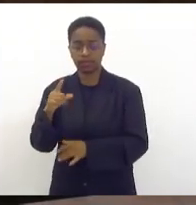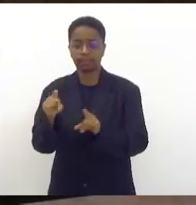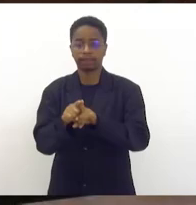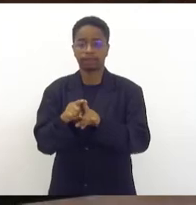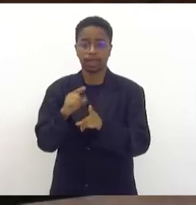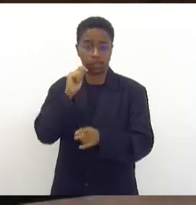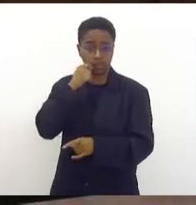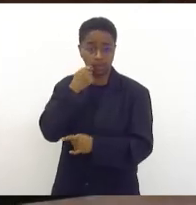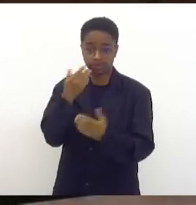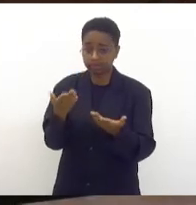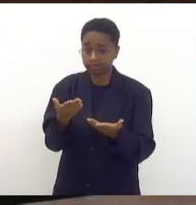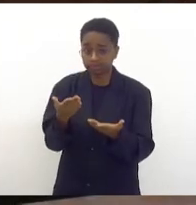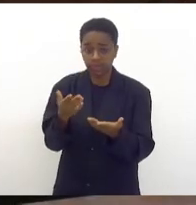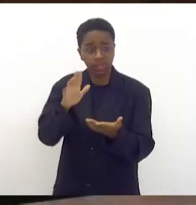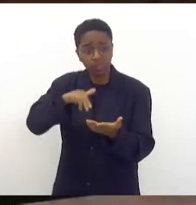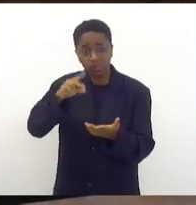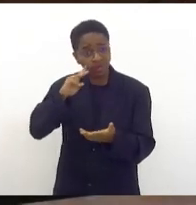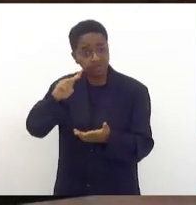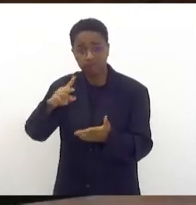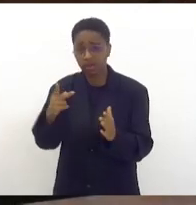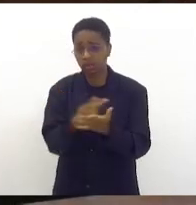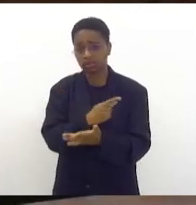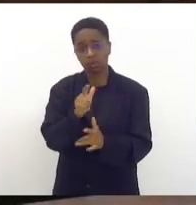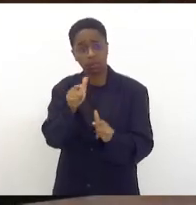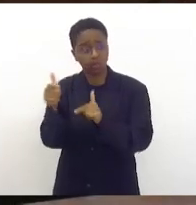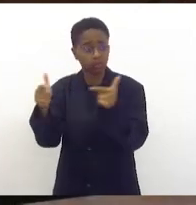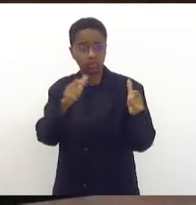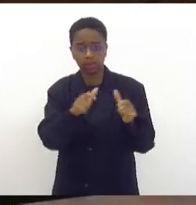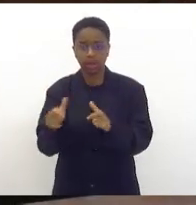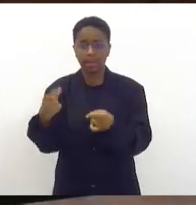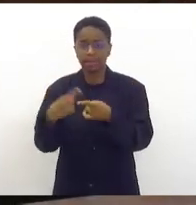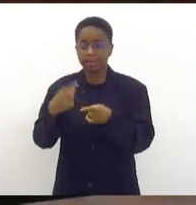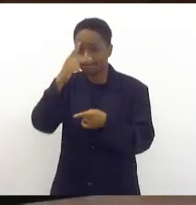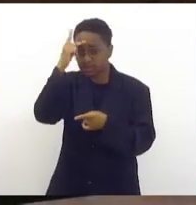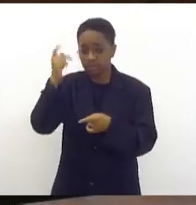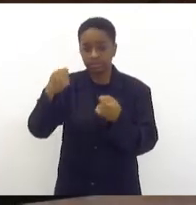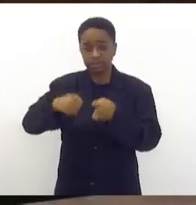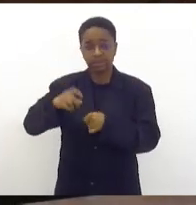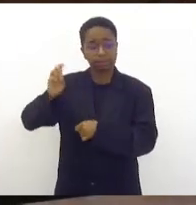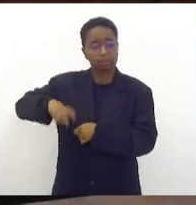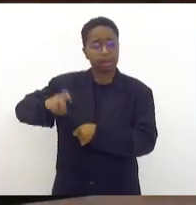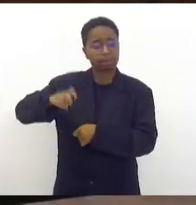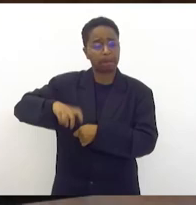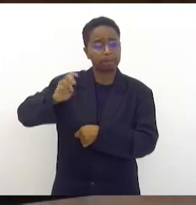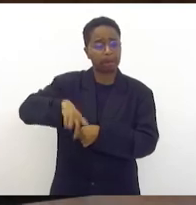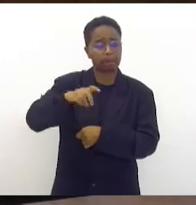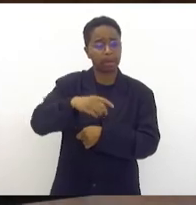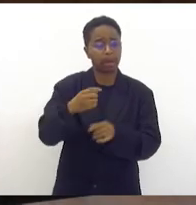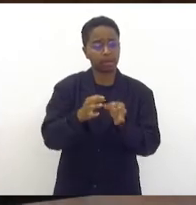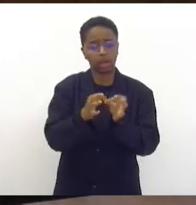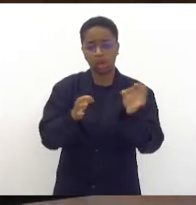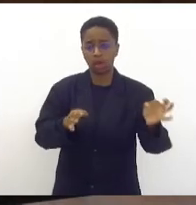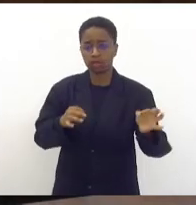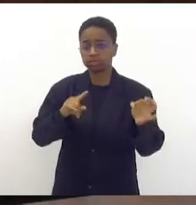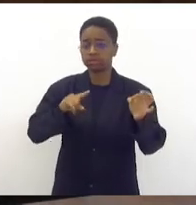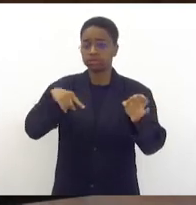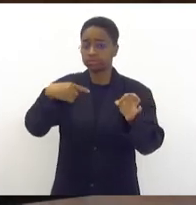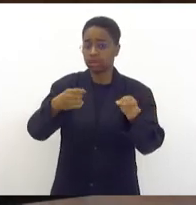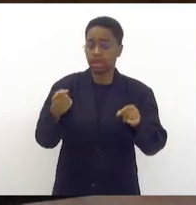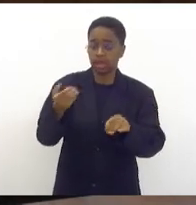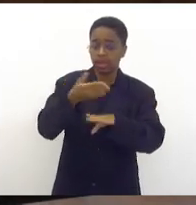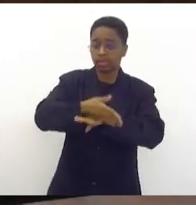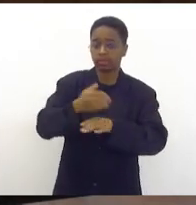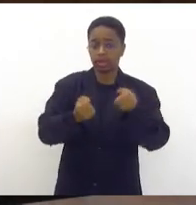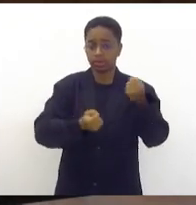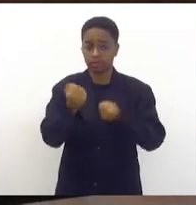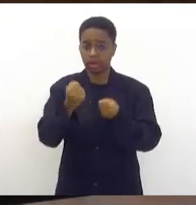jamais visto em qualquer aeroporto do Brasil. As pessoas desembarcam, têm que andar mais quase um quilômetro para embarcar, e tem que embarcar, né,